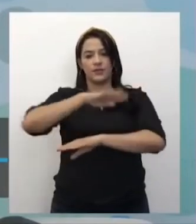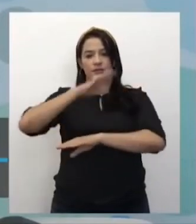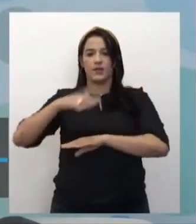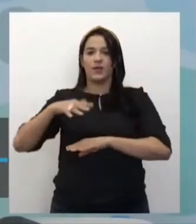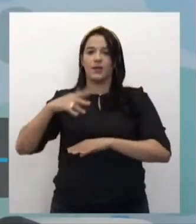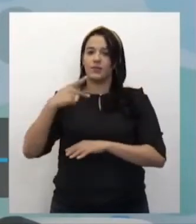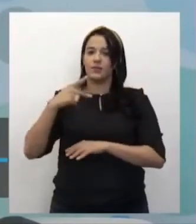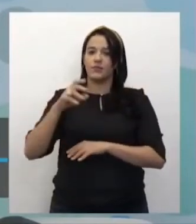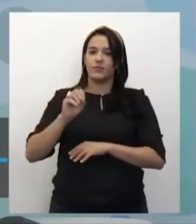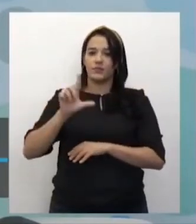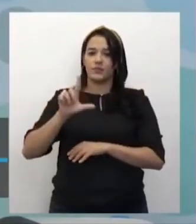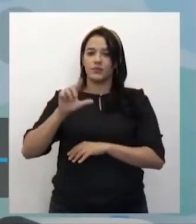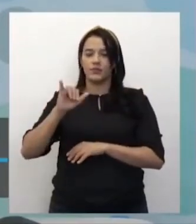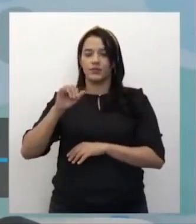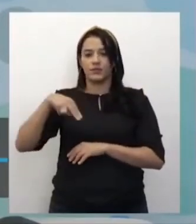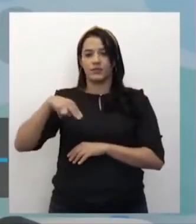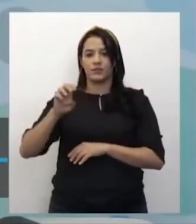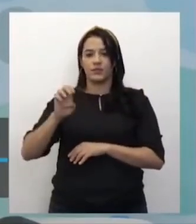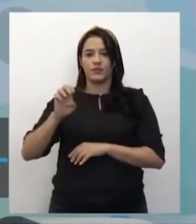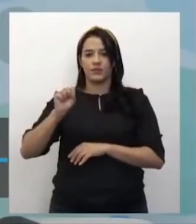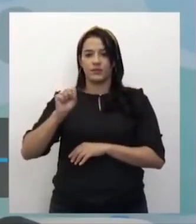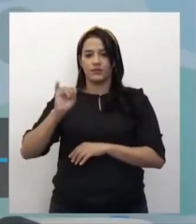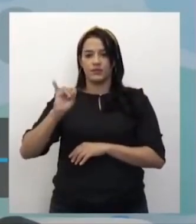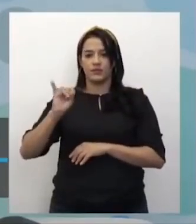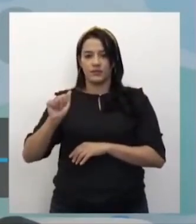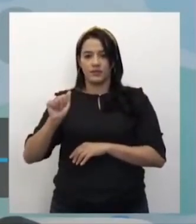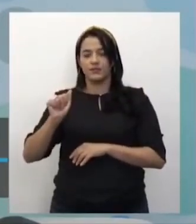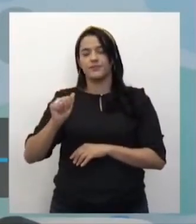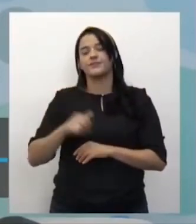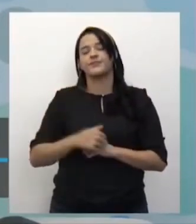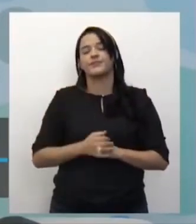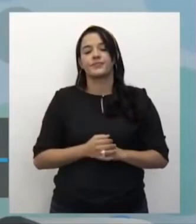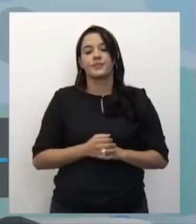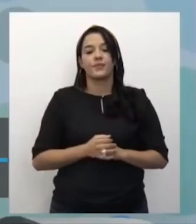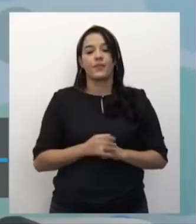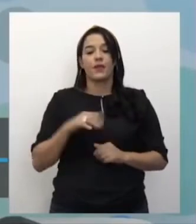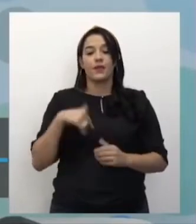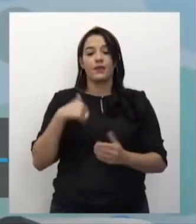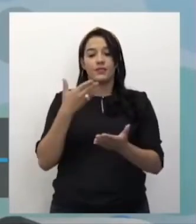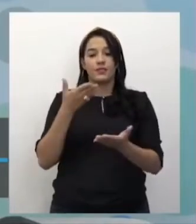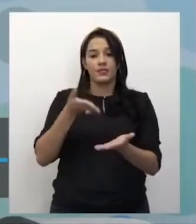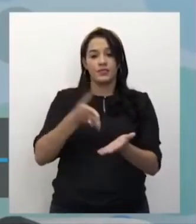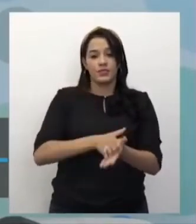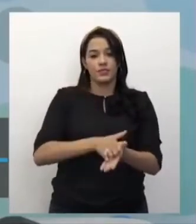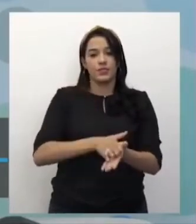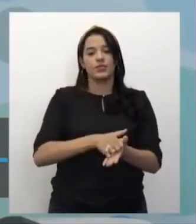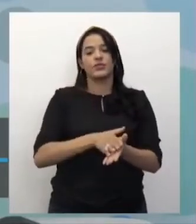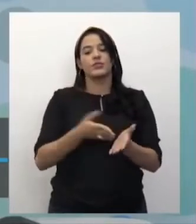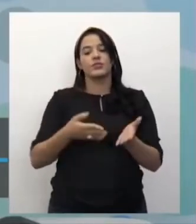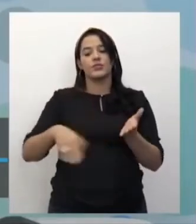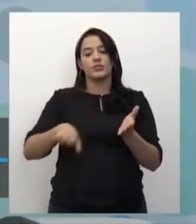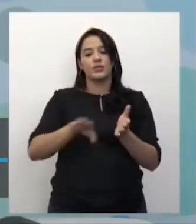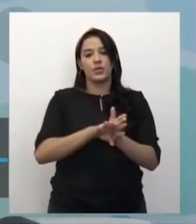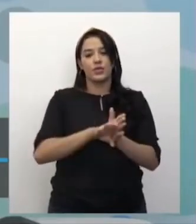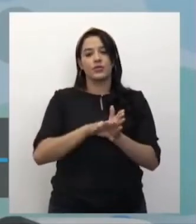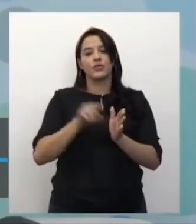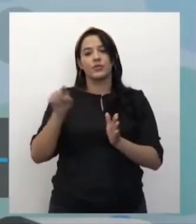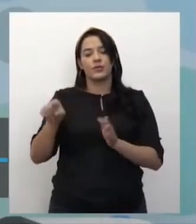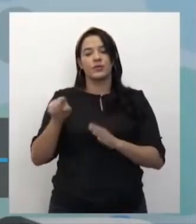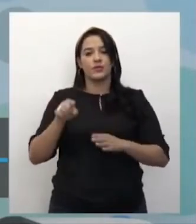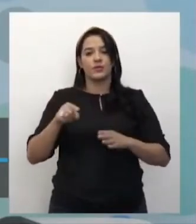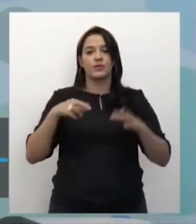região central da Ilha Polinésia, e e chegou ao Havaí, né? Do